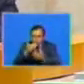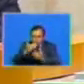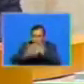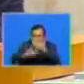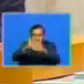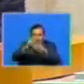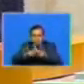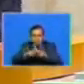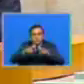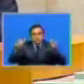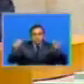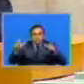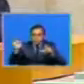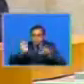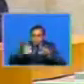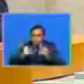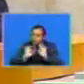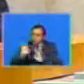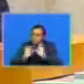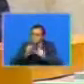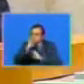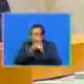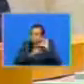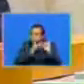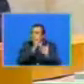grande de informatização.